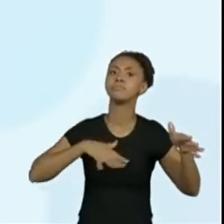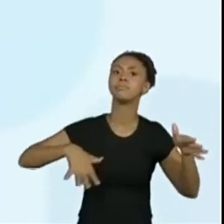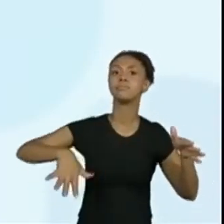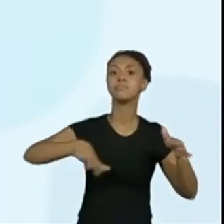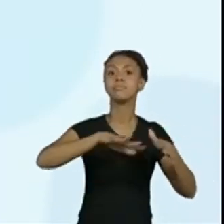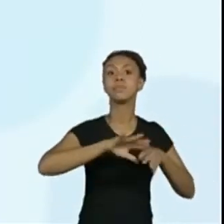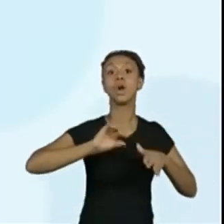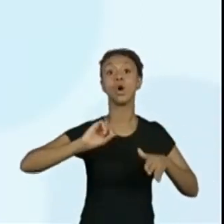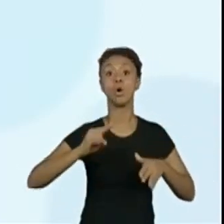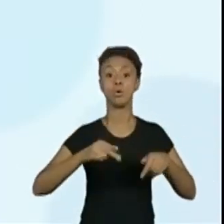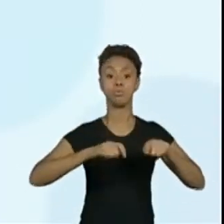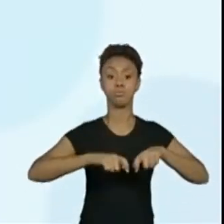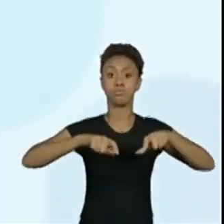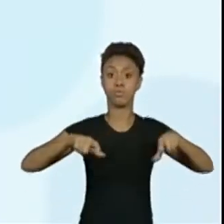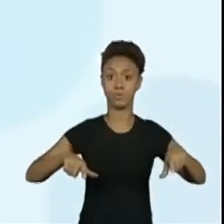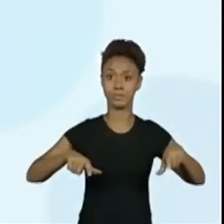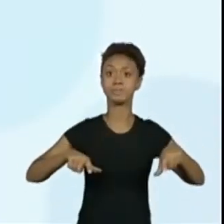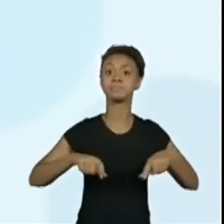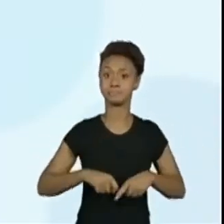quadra de esportes.